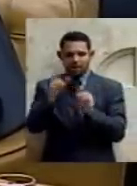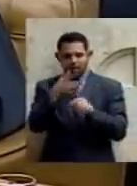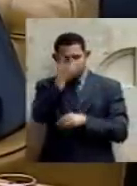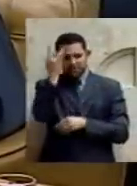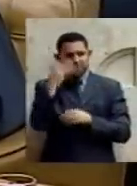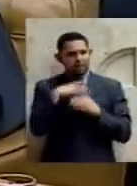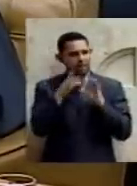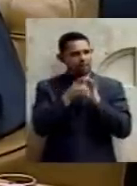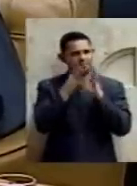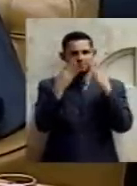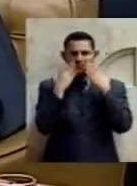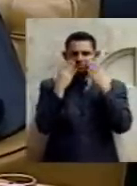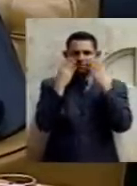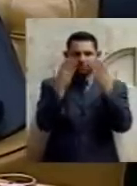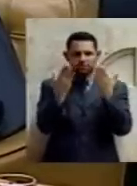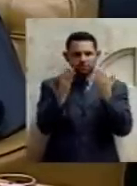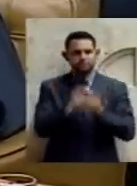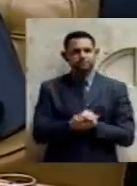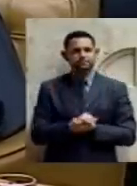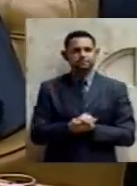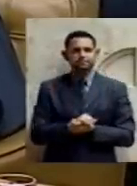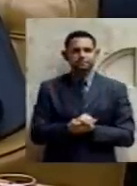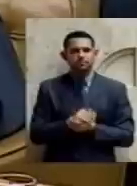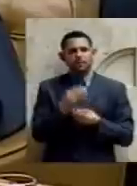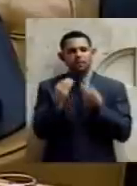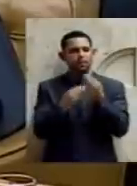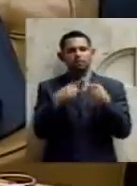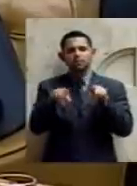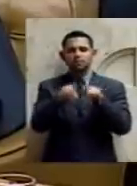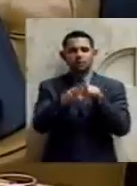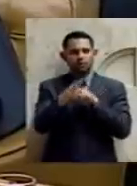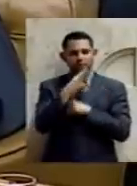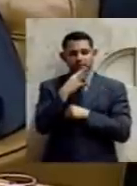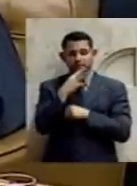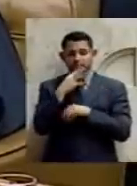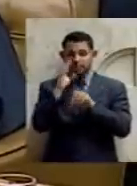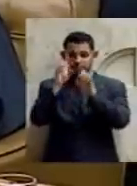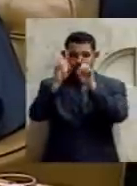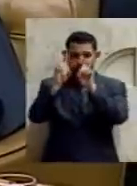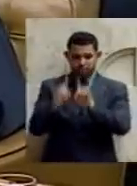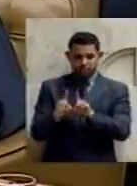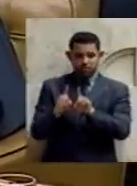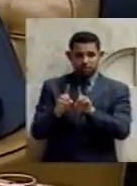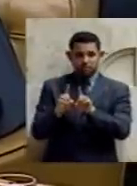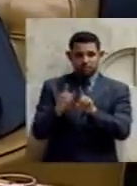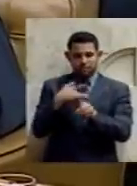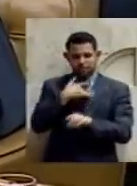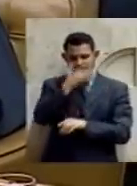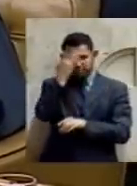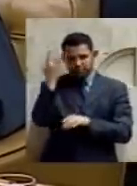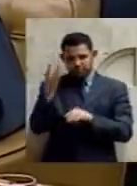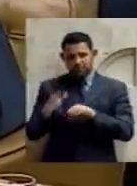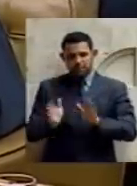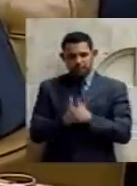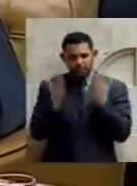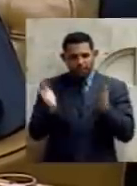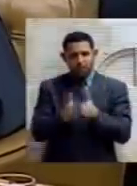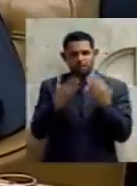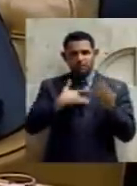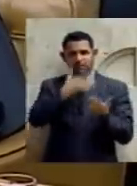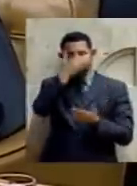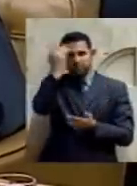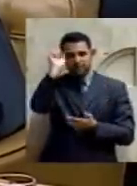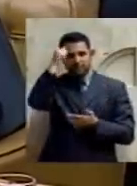identidades historicamente vulneráveis, como o reconhecimento dos direitos dos desvalidos, dos